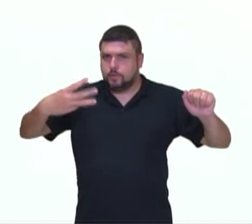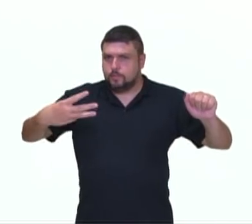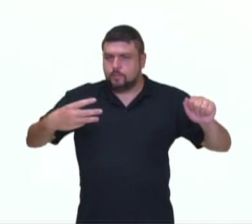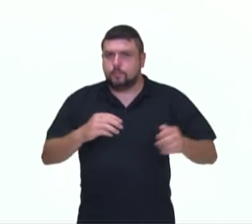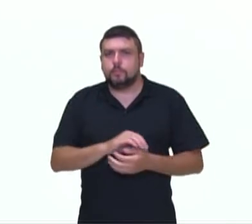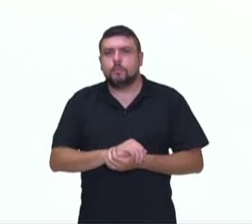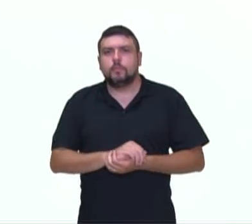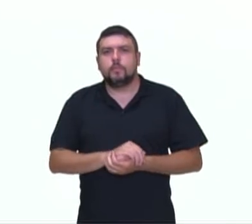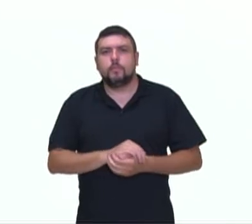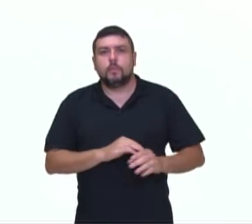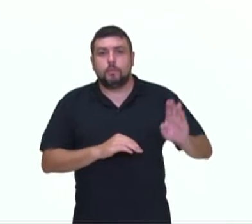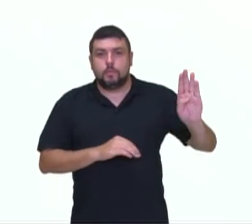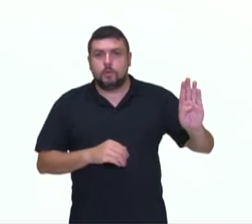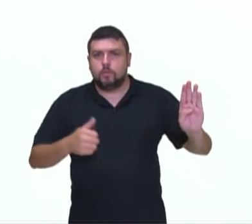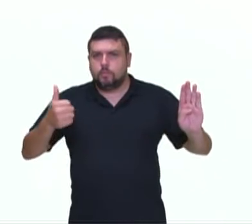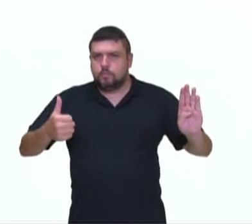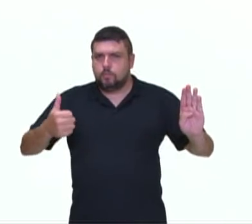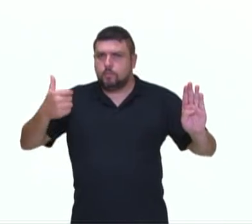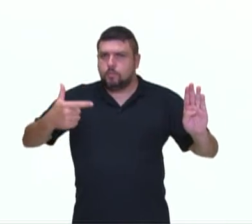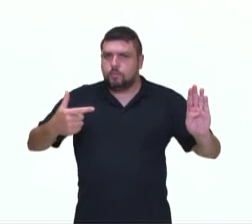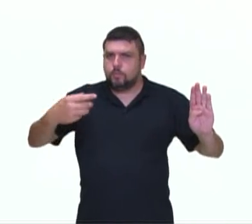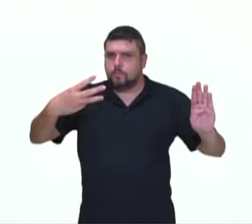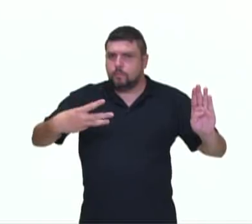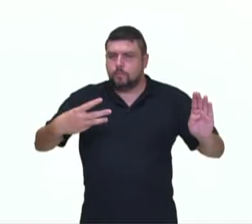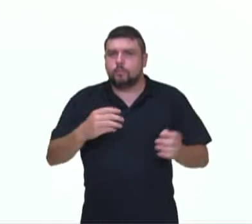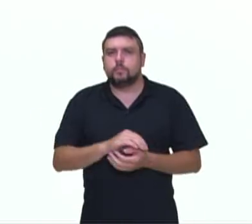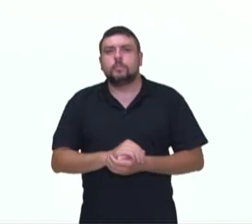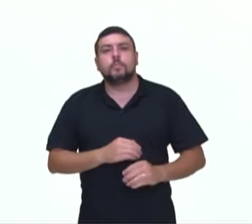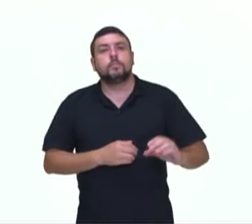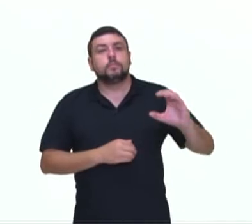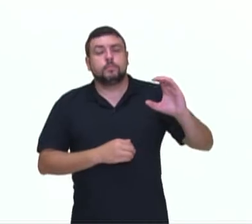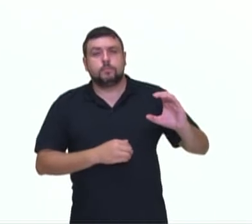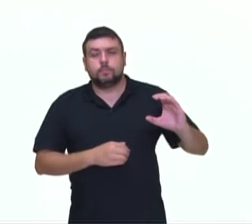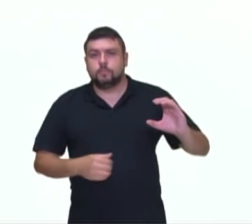B, 1, 2 e 3. Letra C,